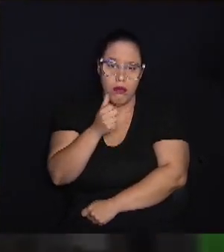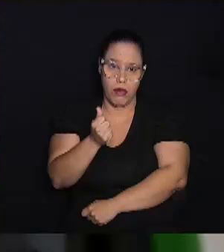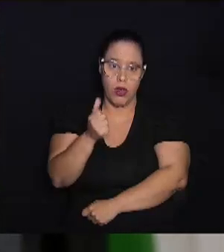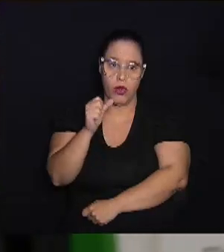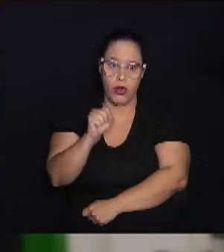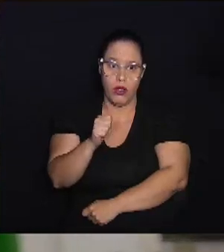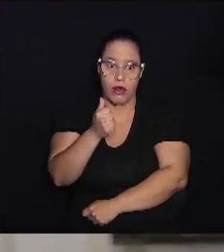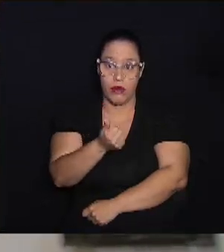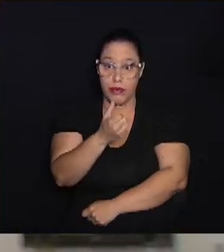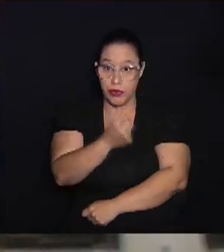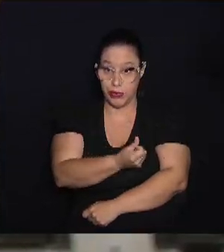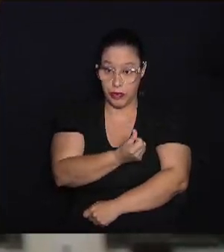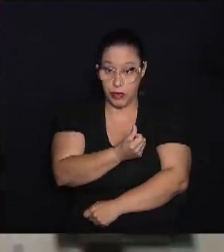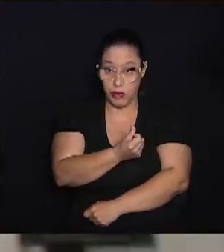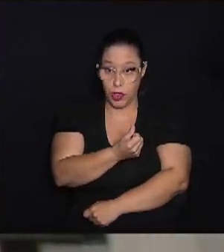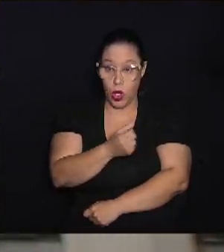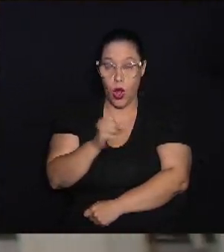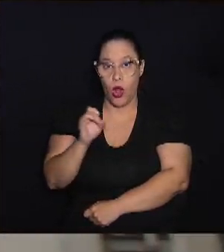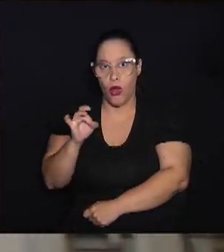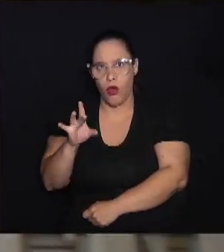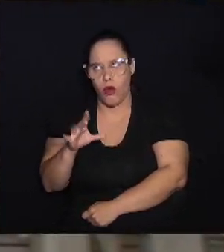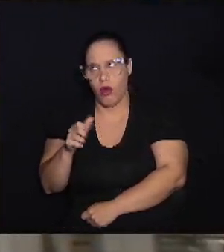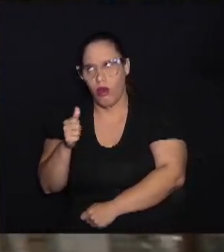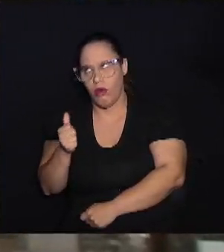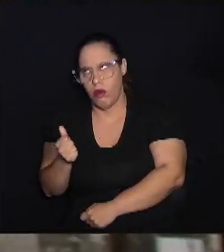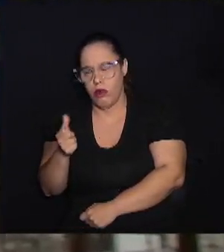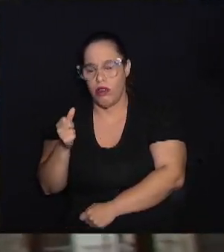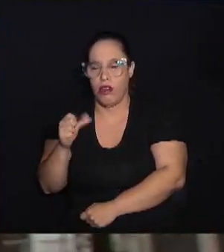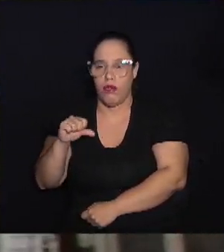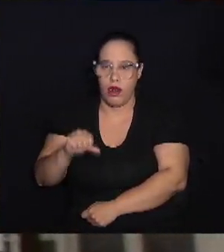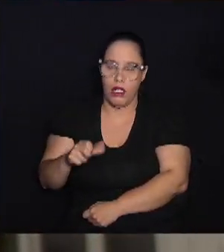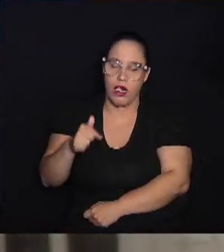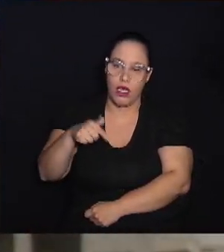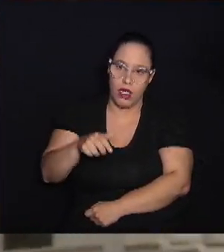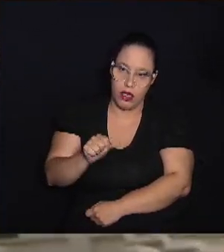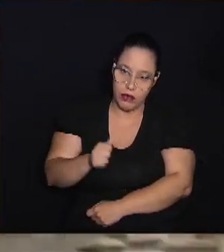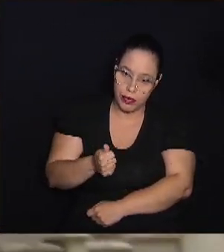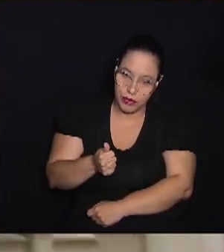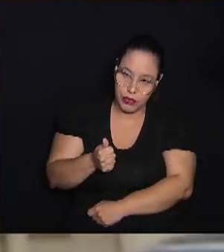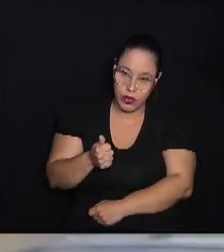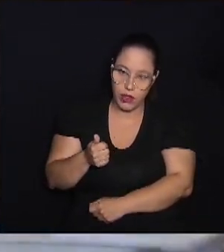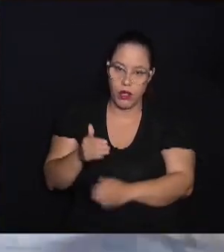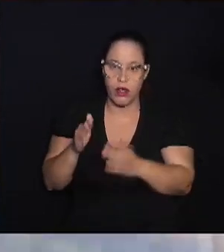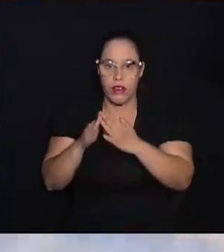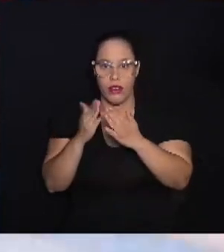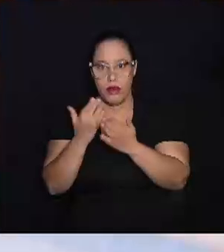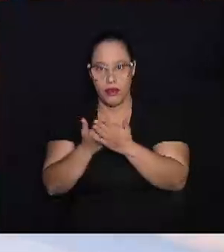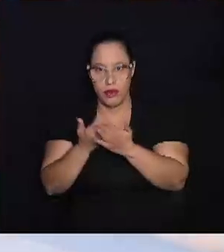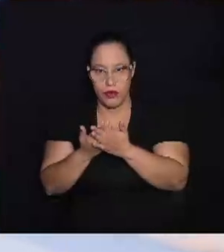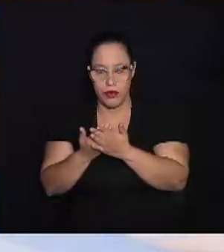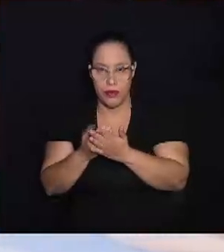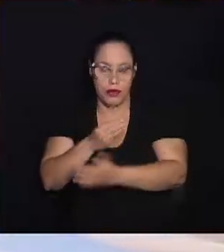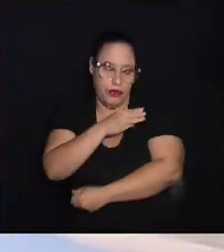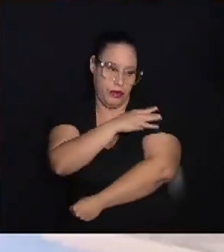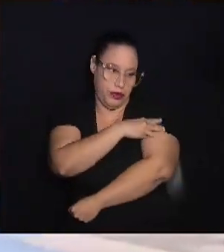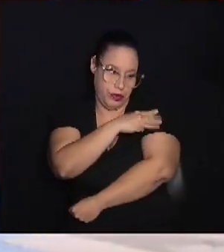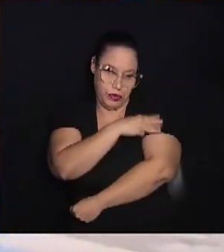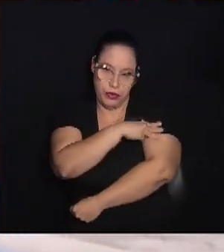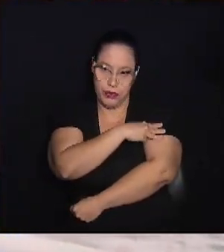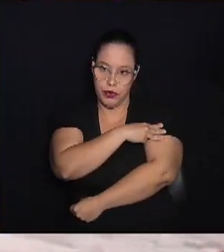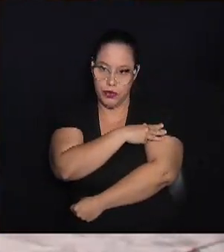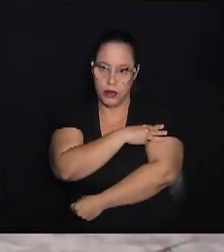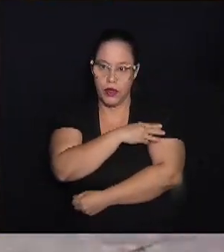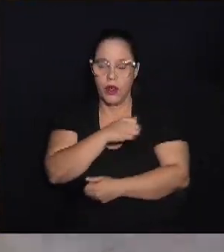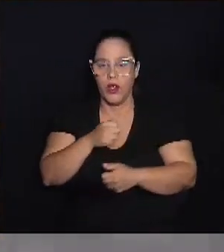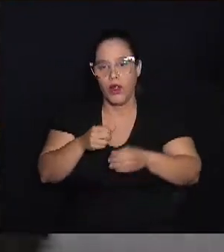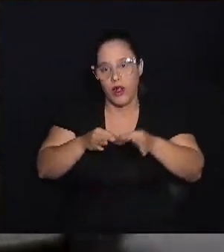1916. Somente em 1971, passou a funcionar como ginásio, função que mantém até os